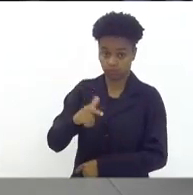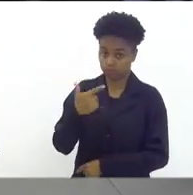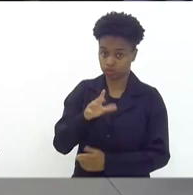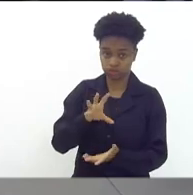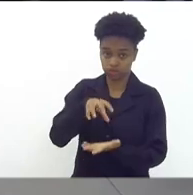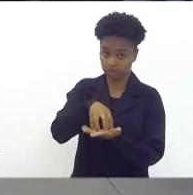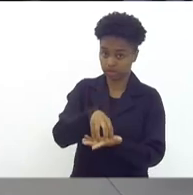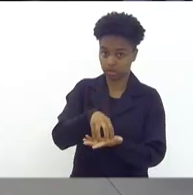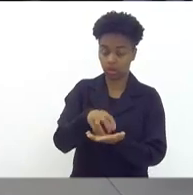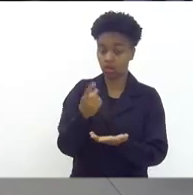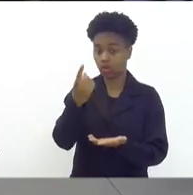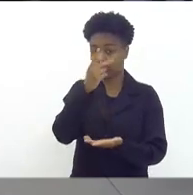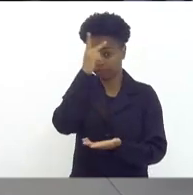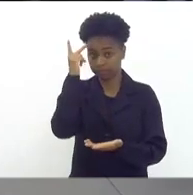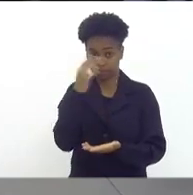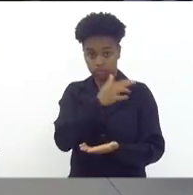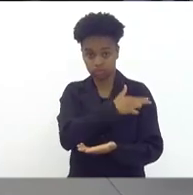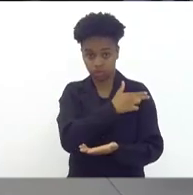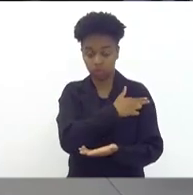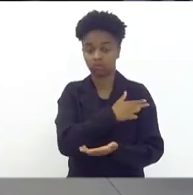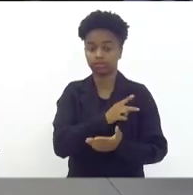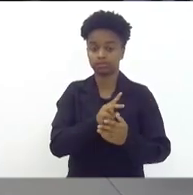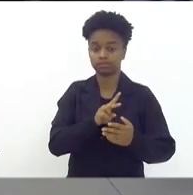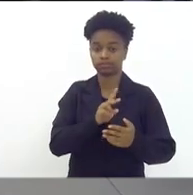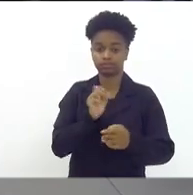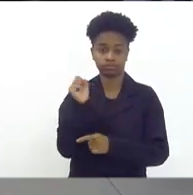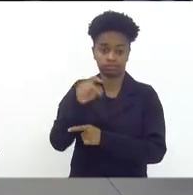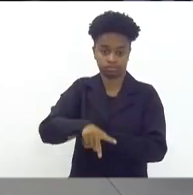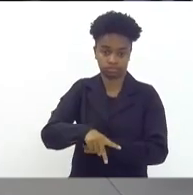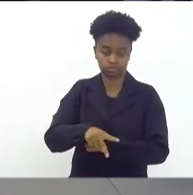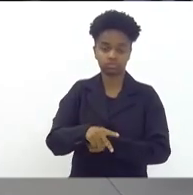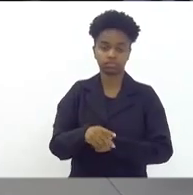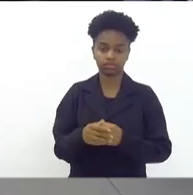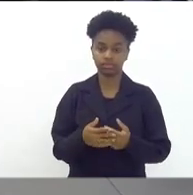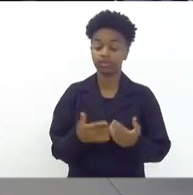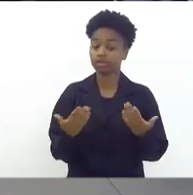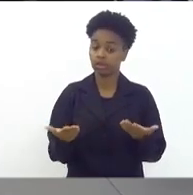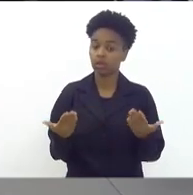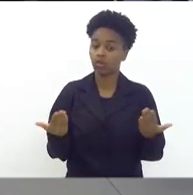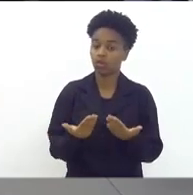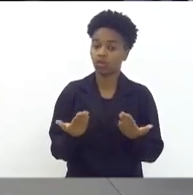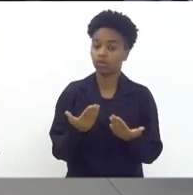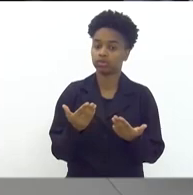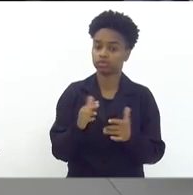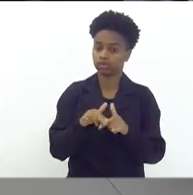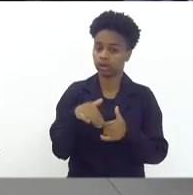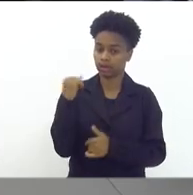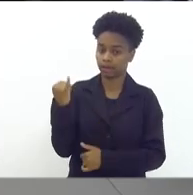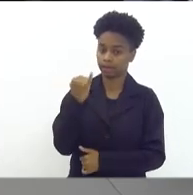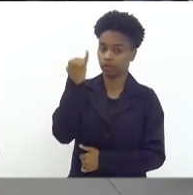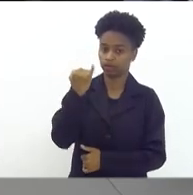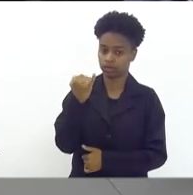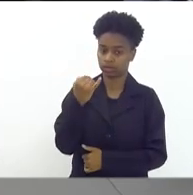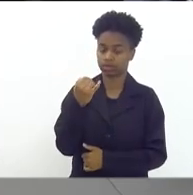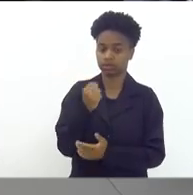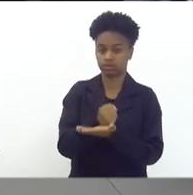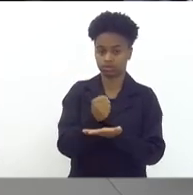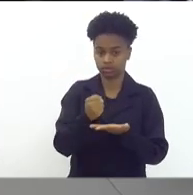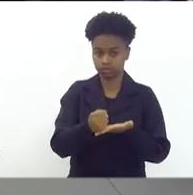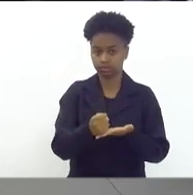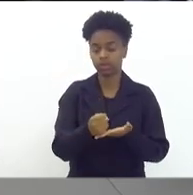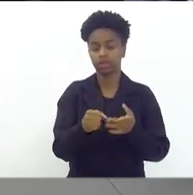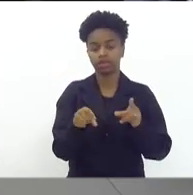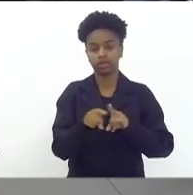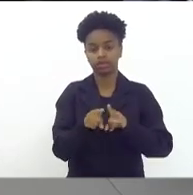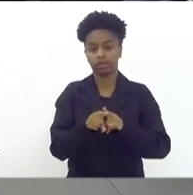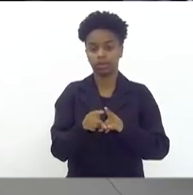chefiada por do Estado então hoje dada a importância da das concessões é